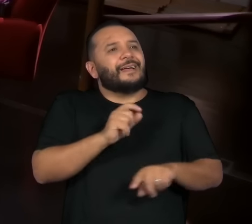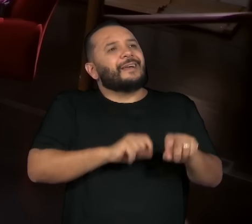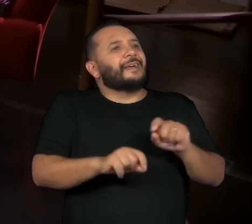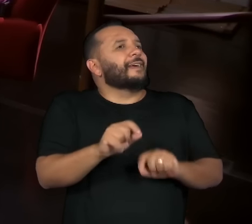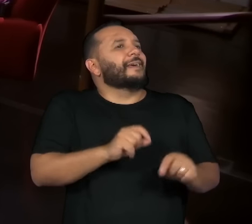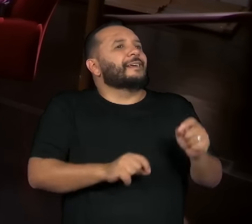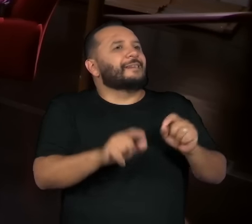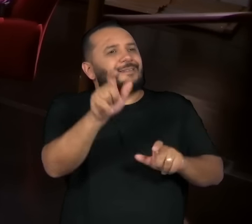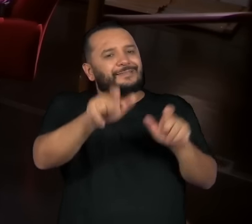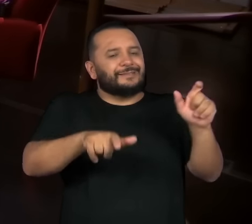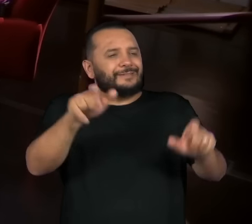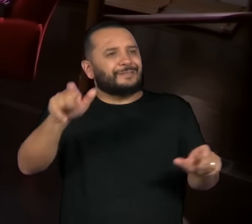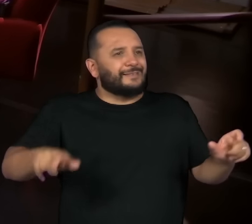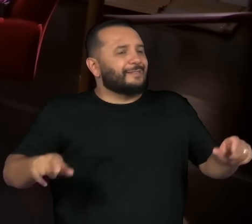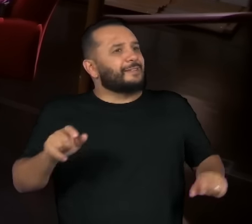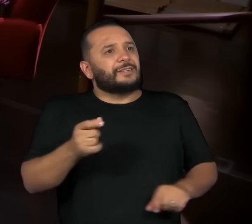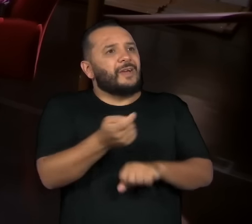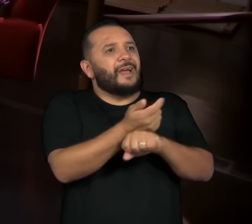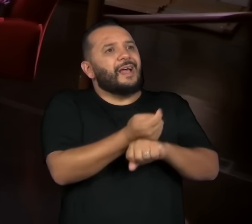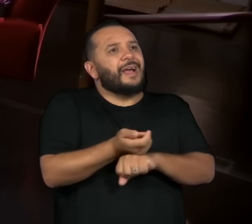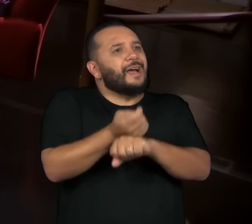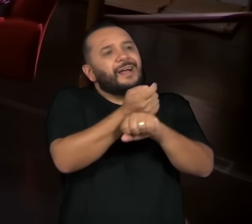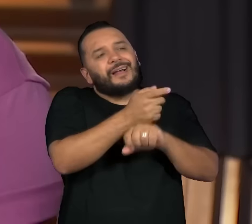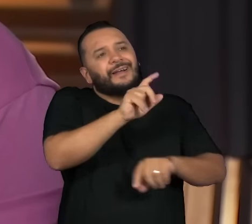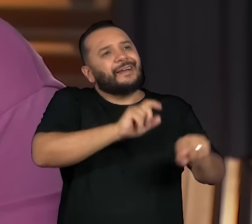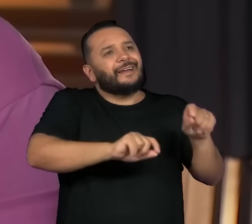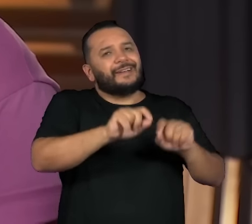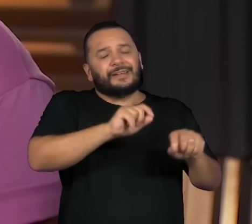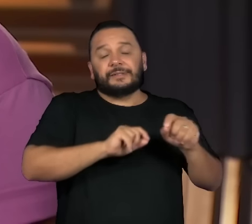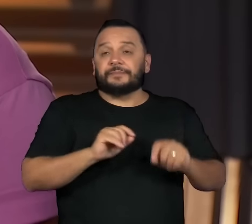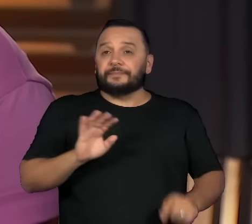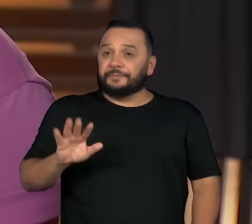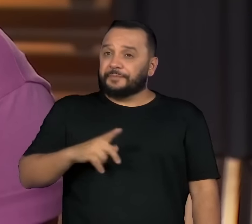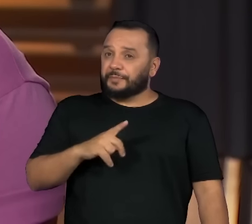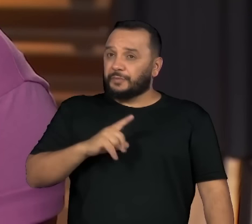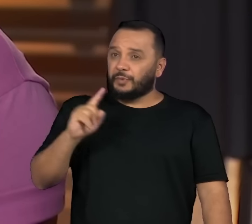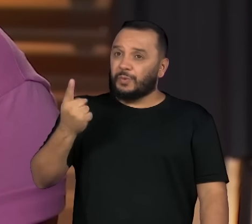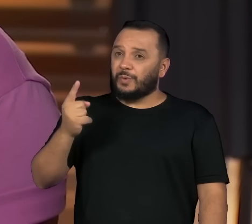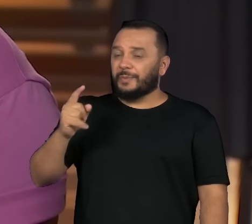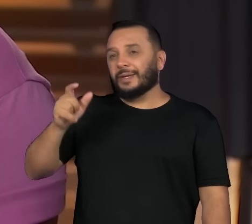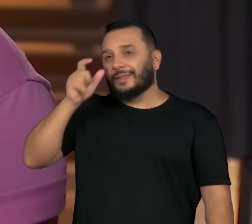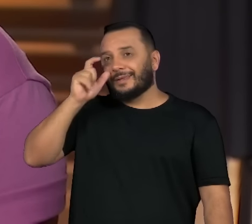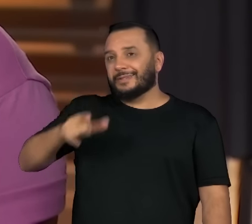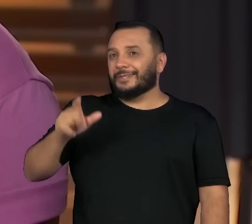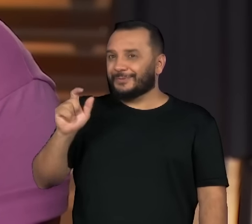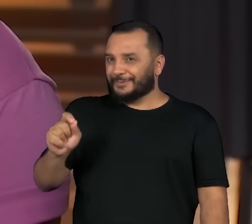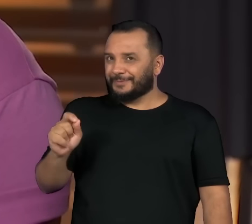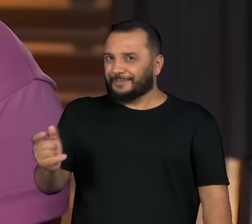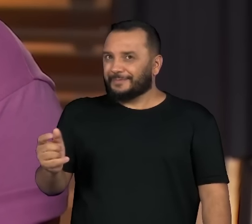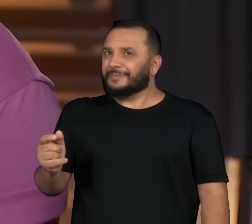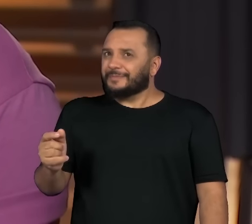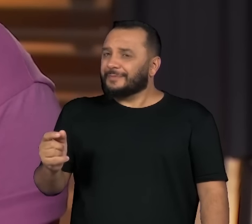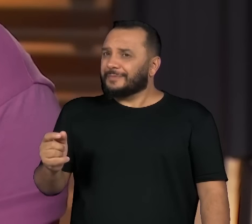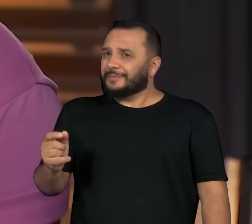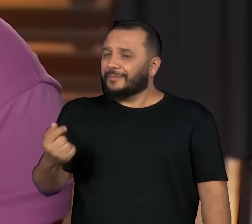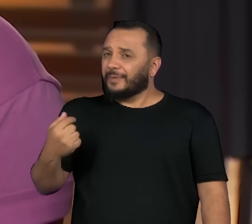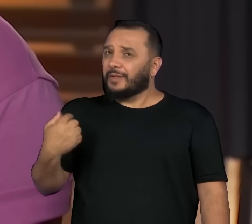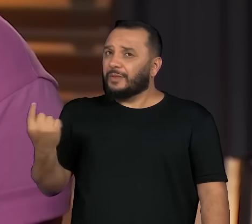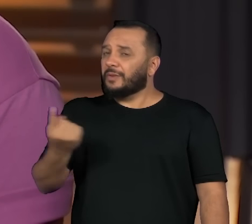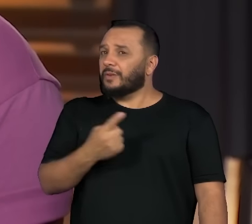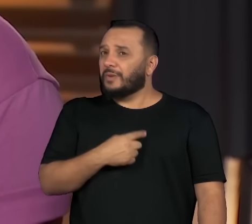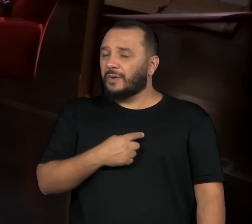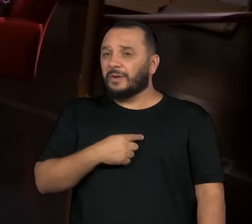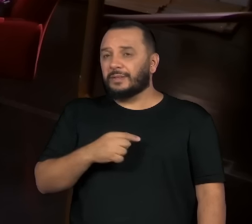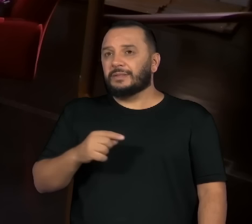Exatamente. Quem que nós estamos enganando? Mas tem uma coisa que eu acho interessante, é que, tipo, a gente é ensinada a não ser